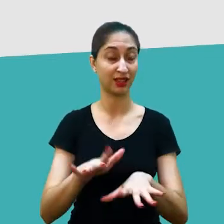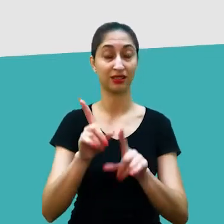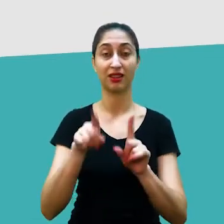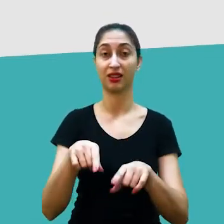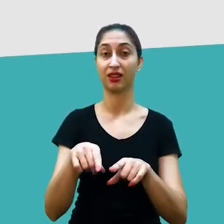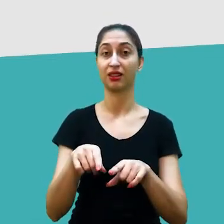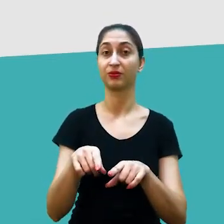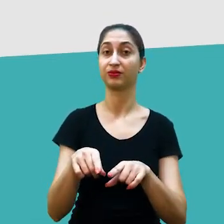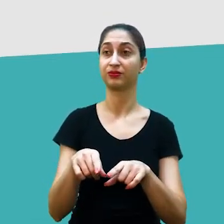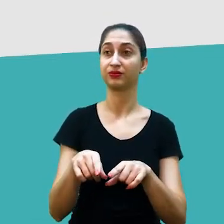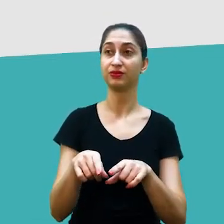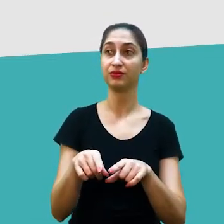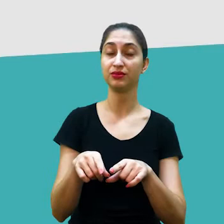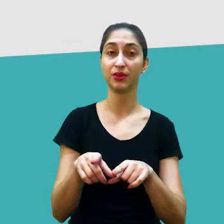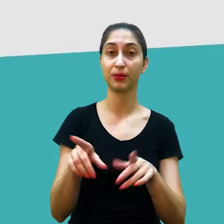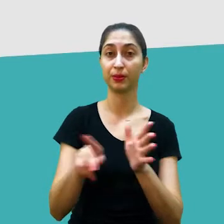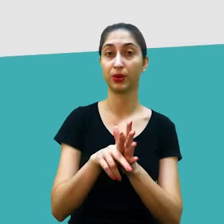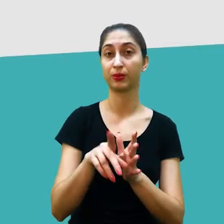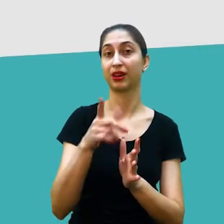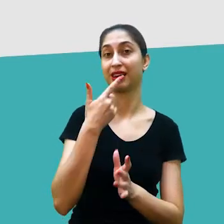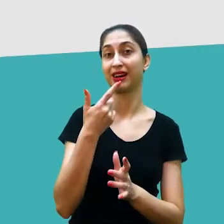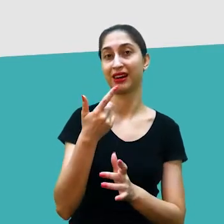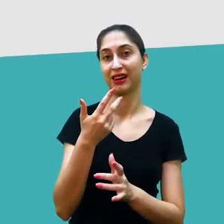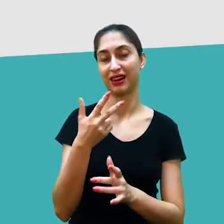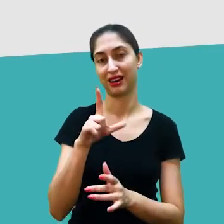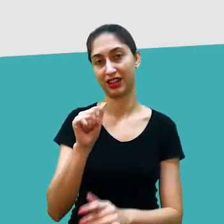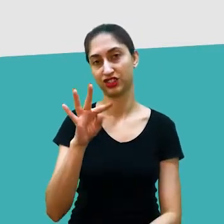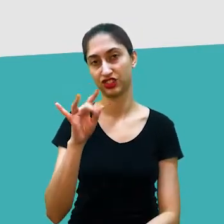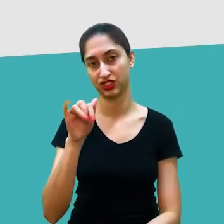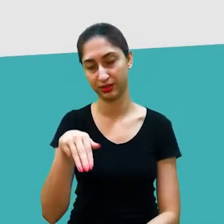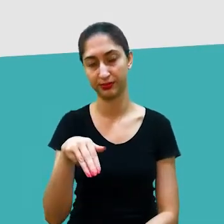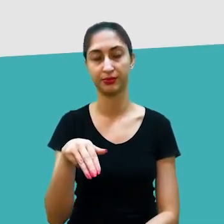falando designare, que vem do latim, né, e que é